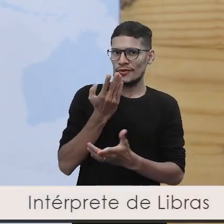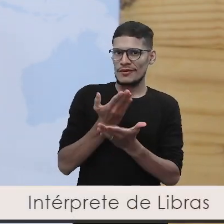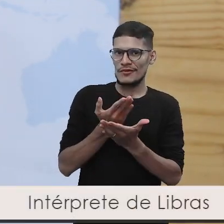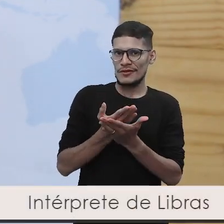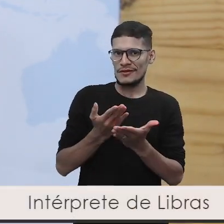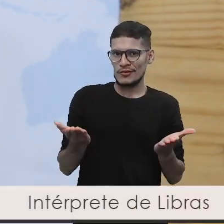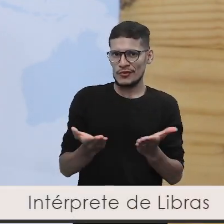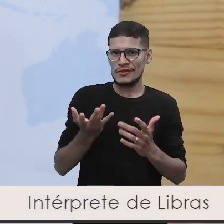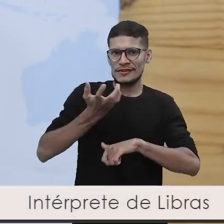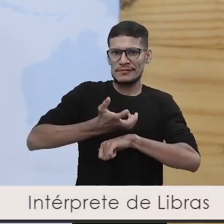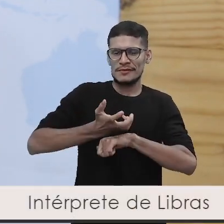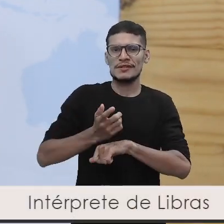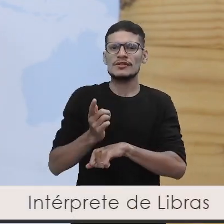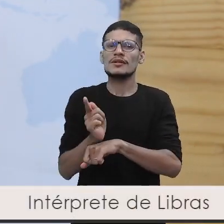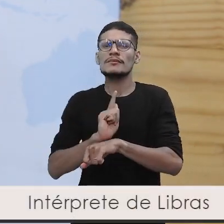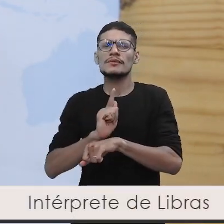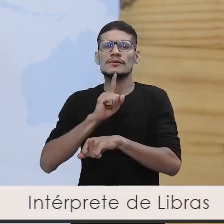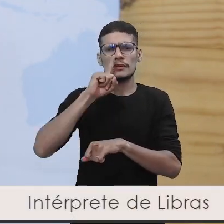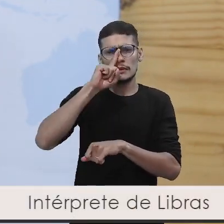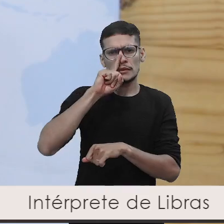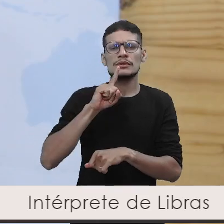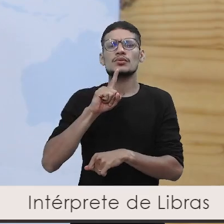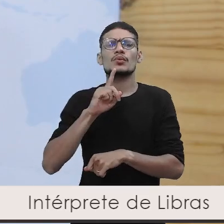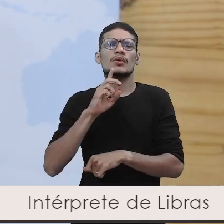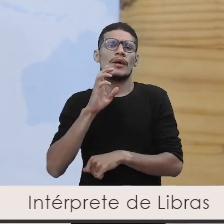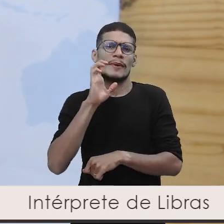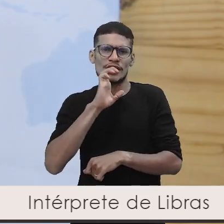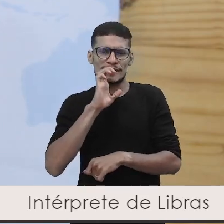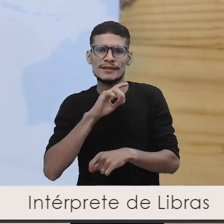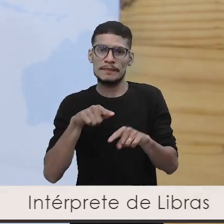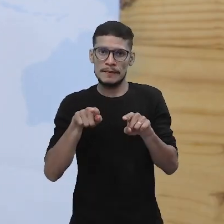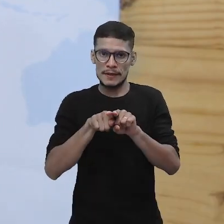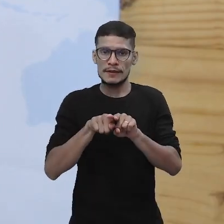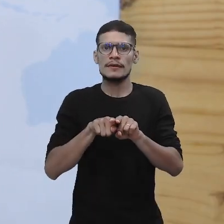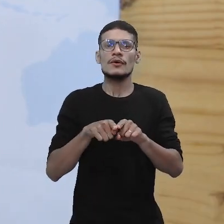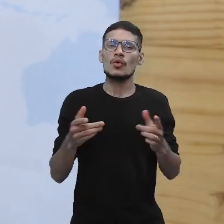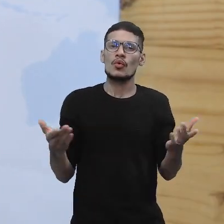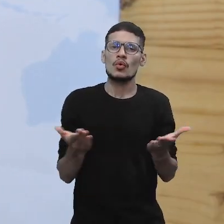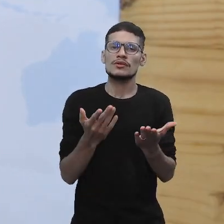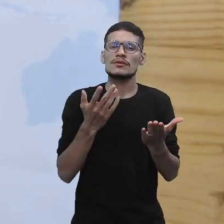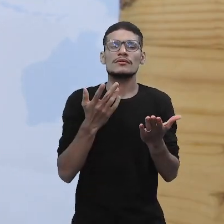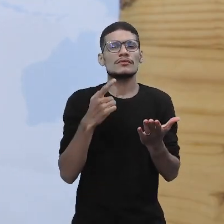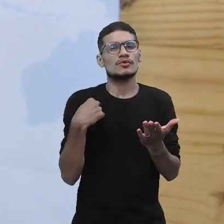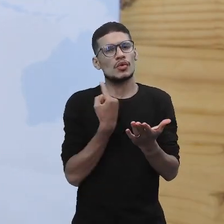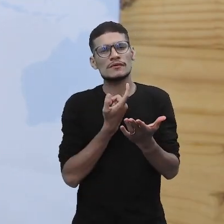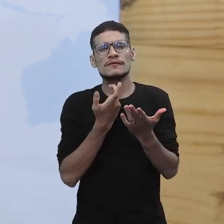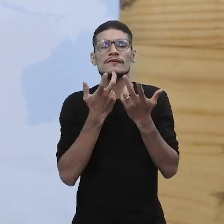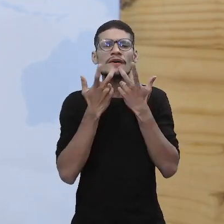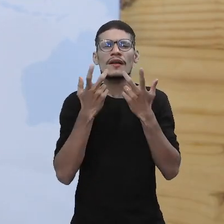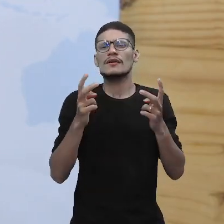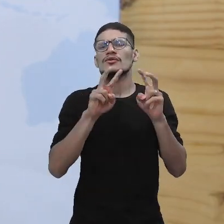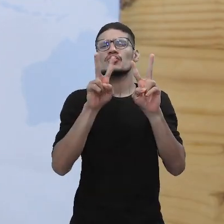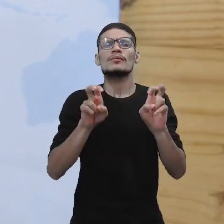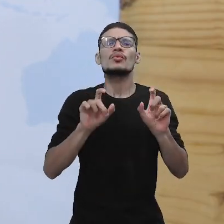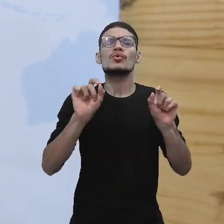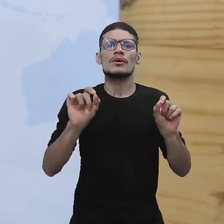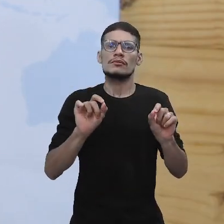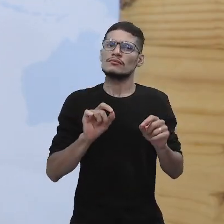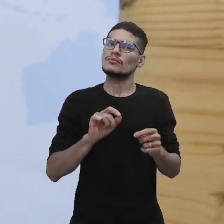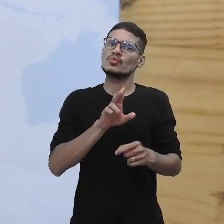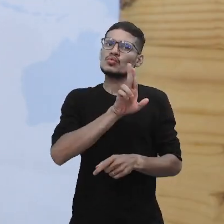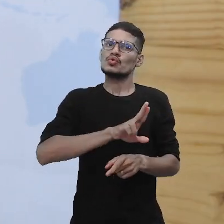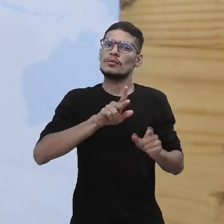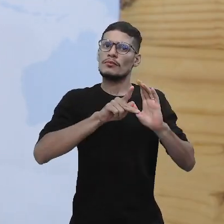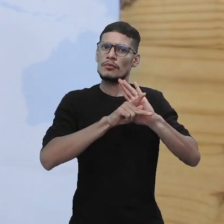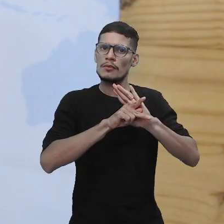disciplina Gerenciamento de Riscos e Emergências. E hoje a gente vai falar um pouco sobre a questão das operações com máquinas